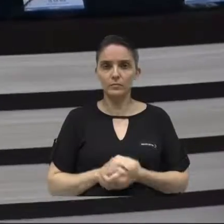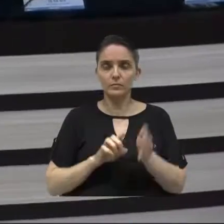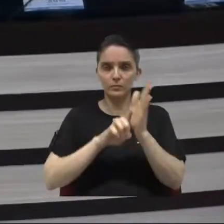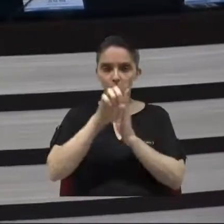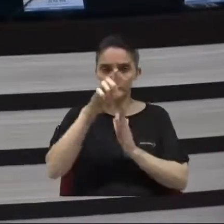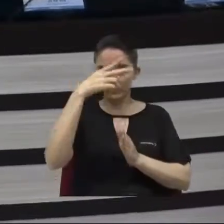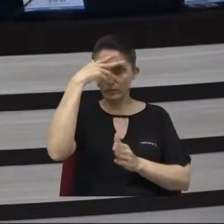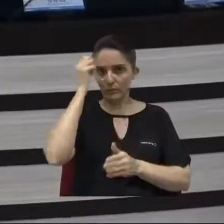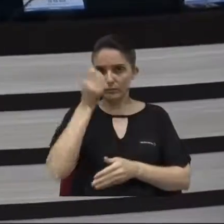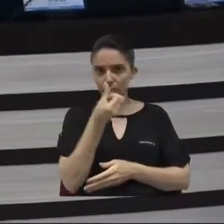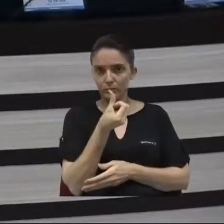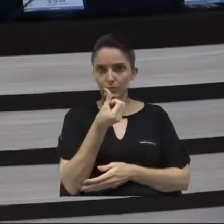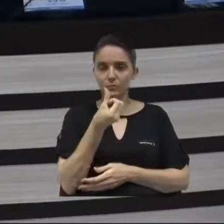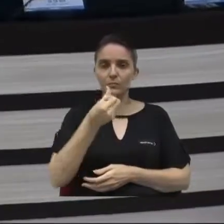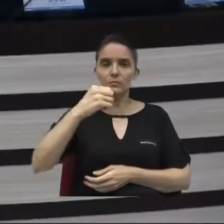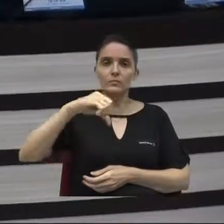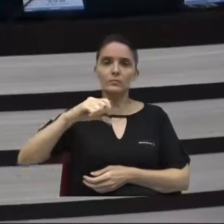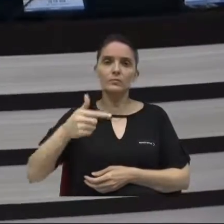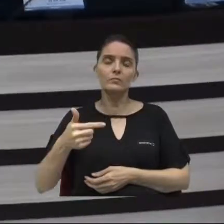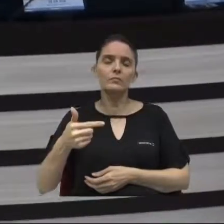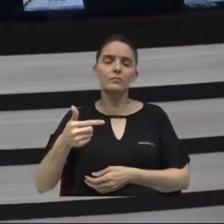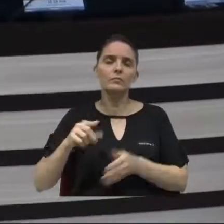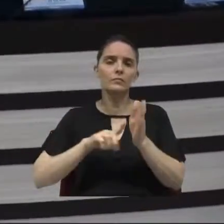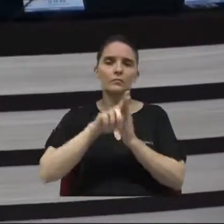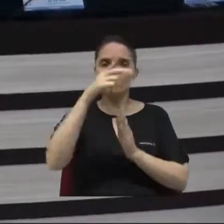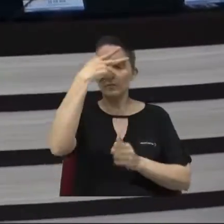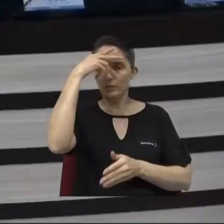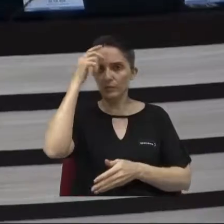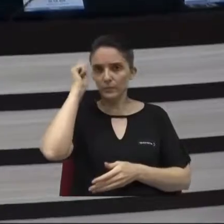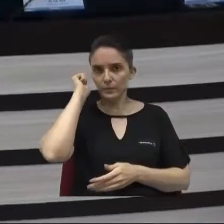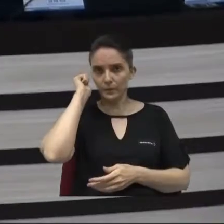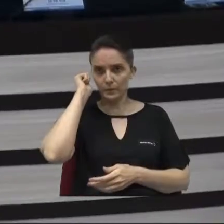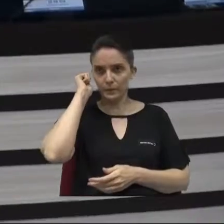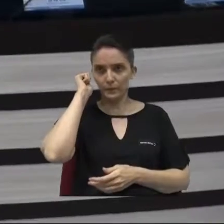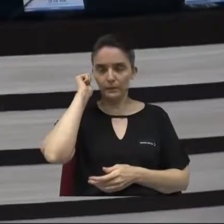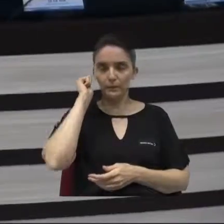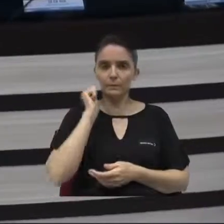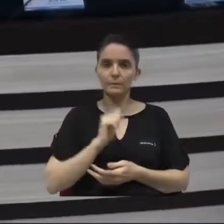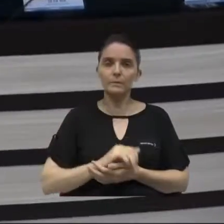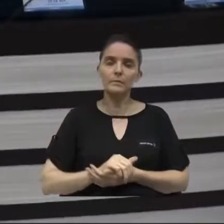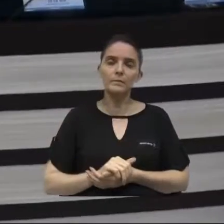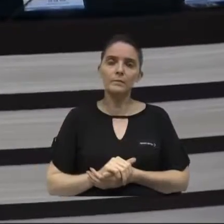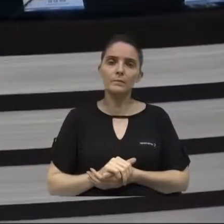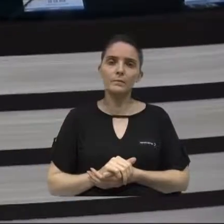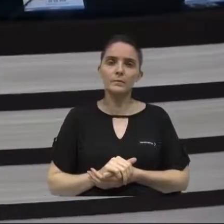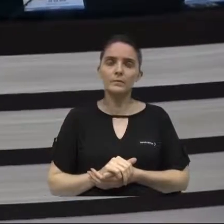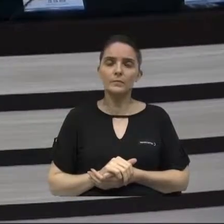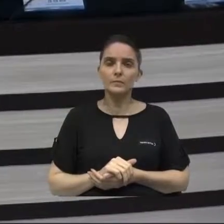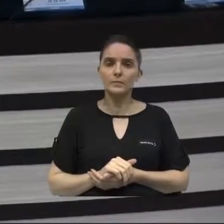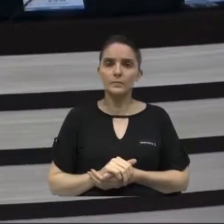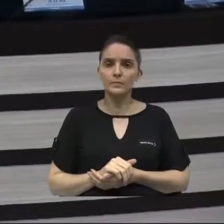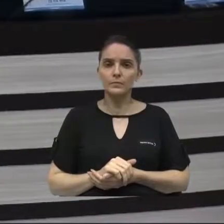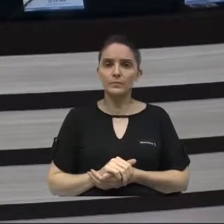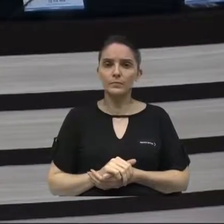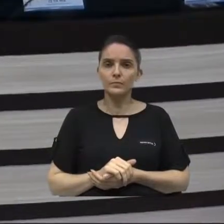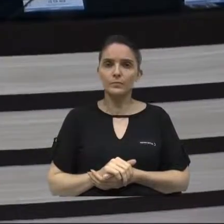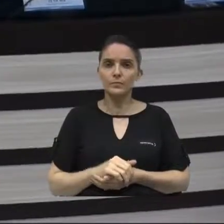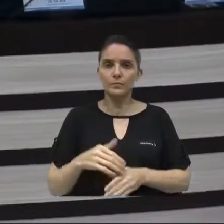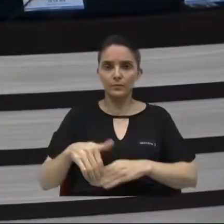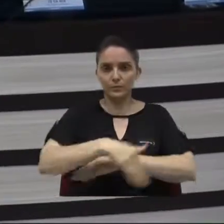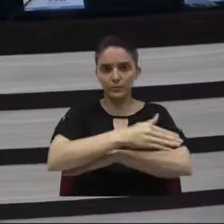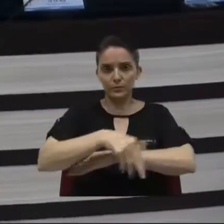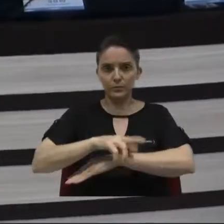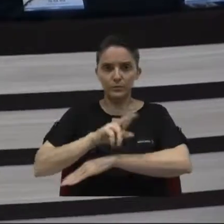Requerimento 692 requer informações ao Poder Executivo sobre as melhorias na rua